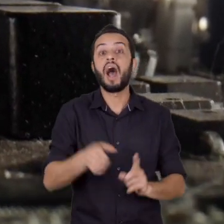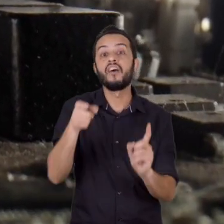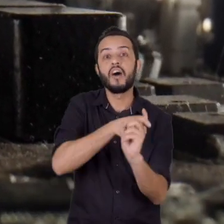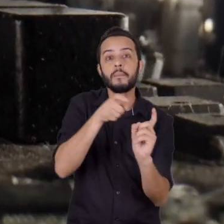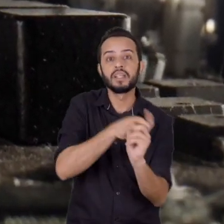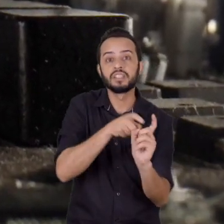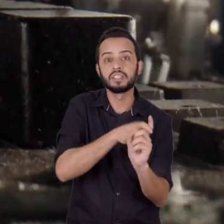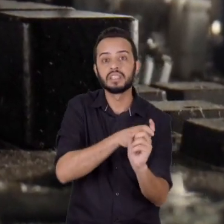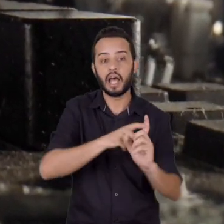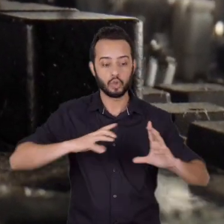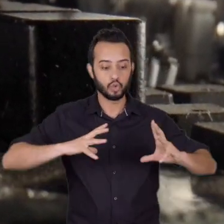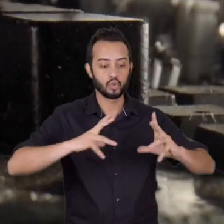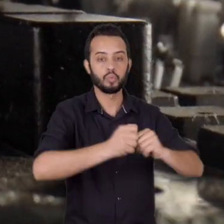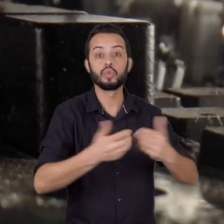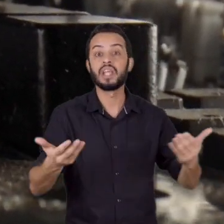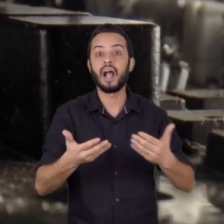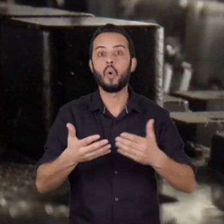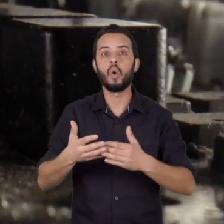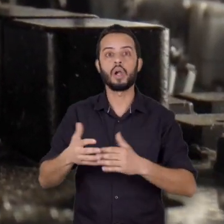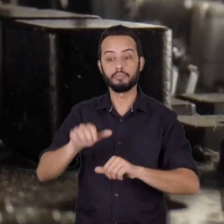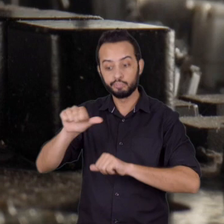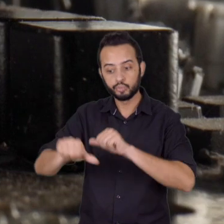está acontecendo agora com o computador.